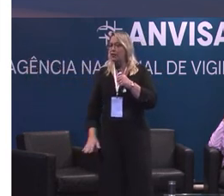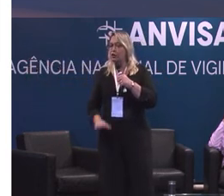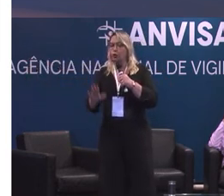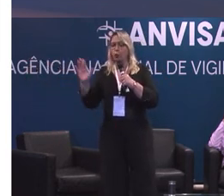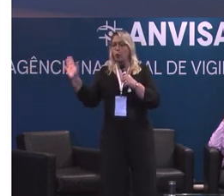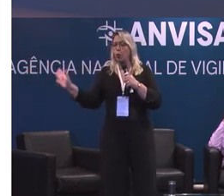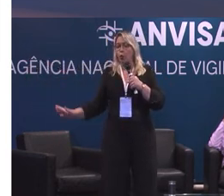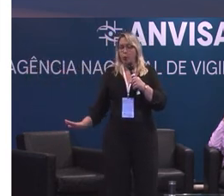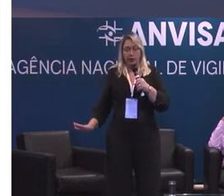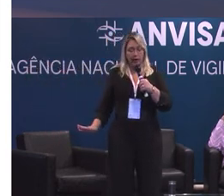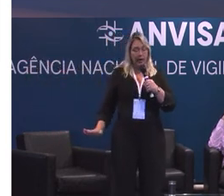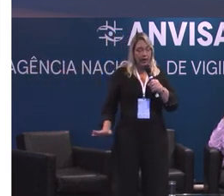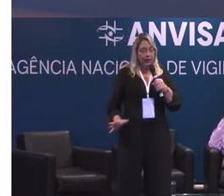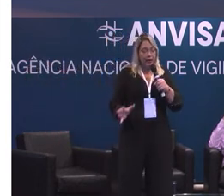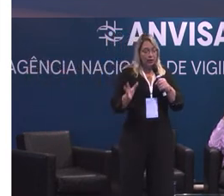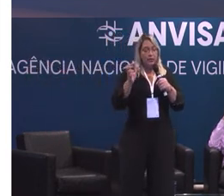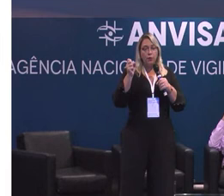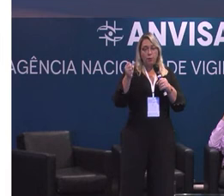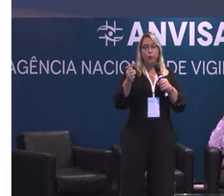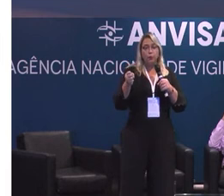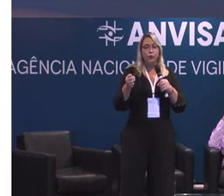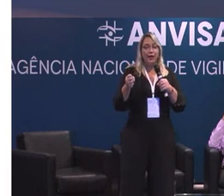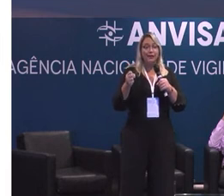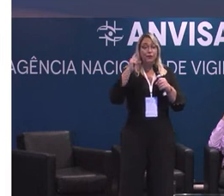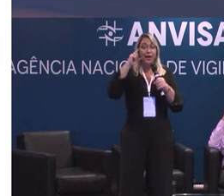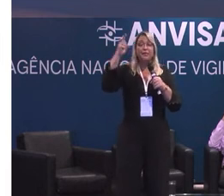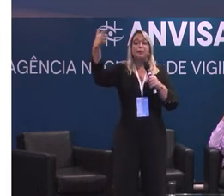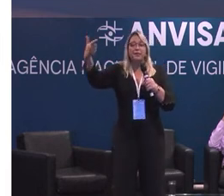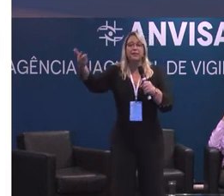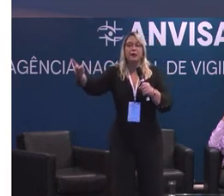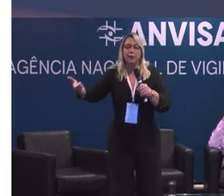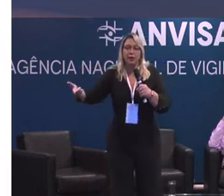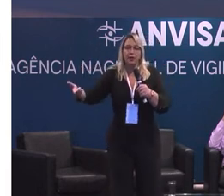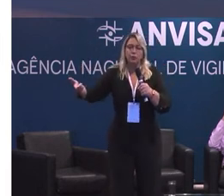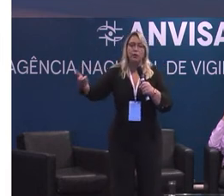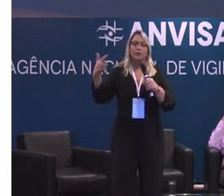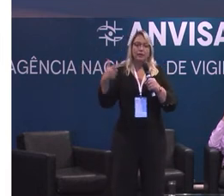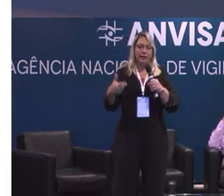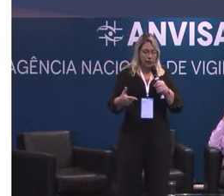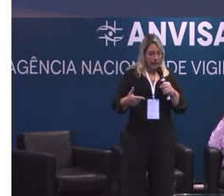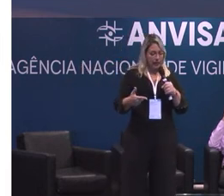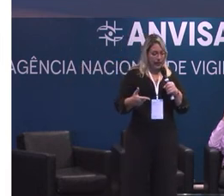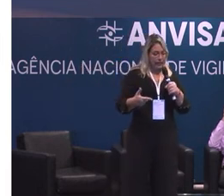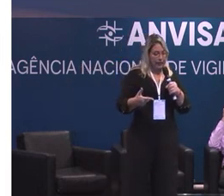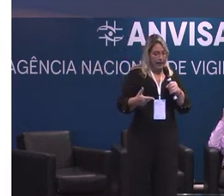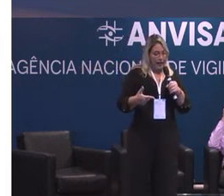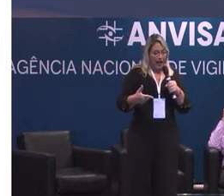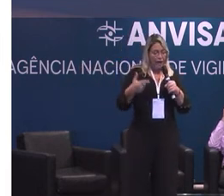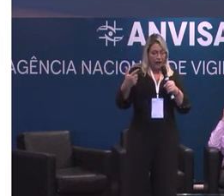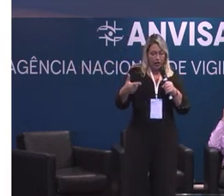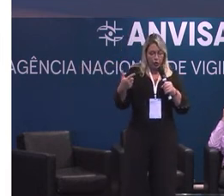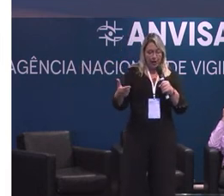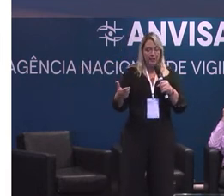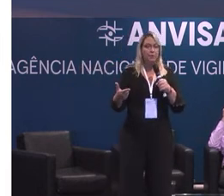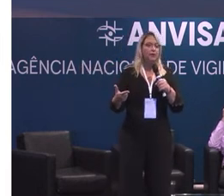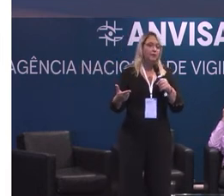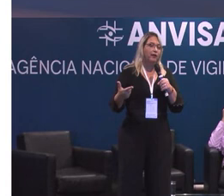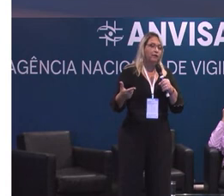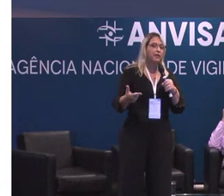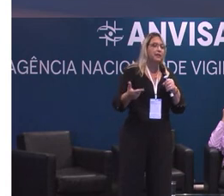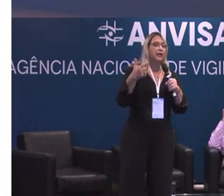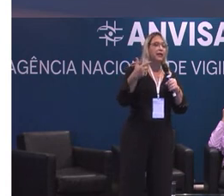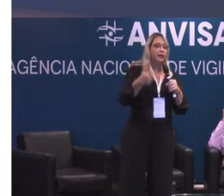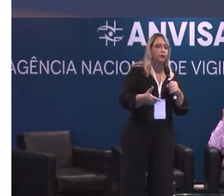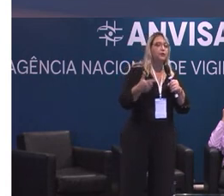A coisa já tomou corpo, né? Então, isso é um ponto negativo, é esse pensamento da sociedade. A frágil participação da